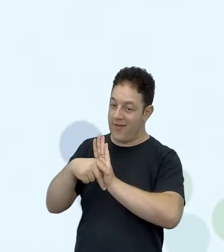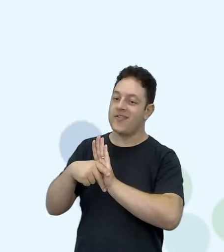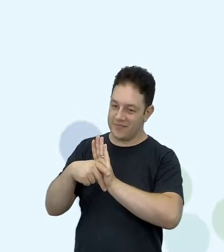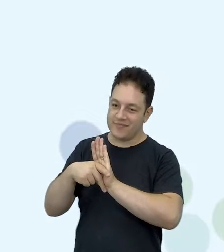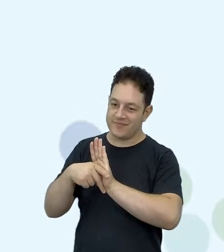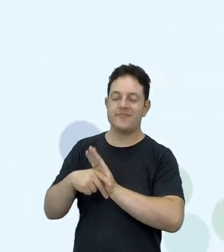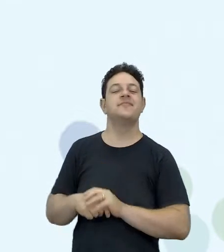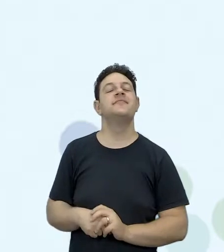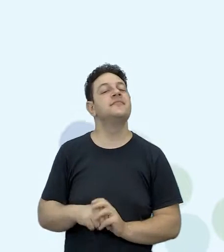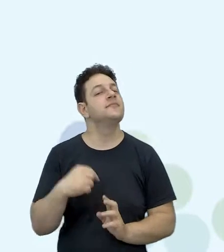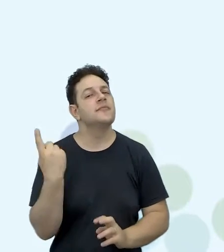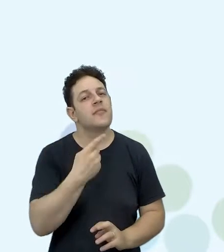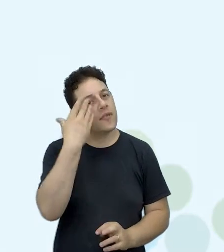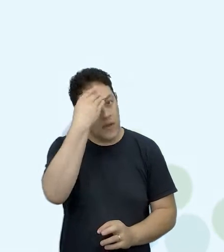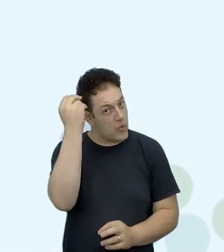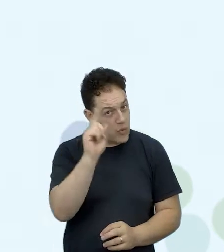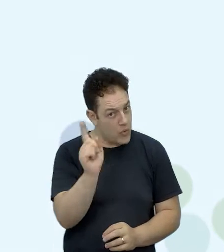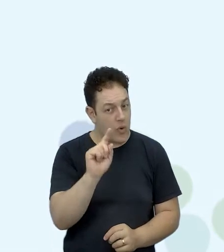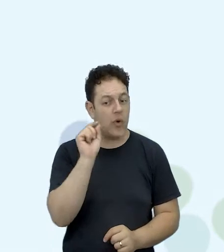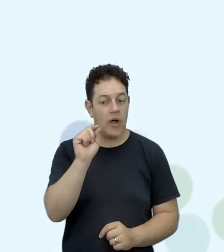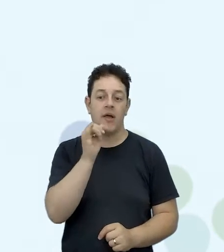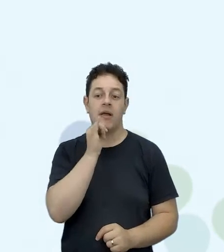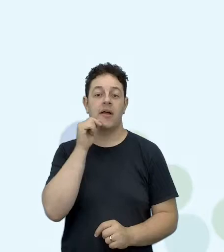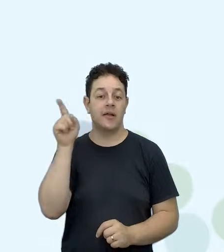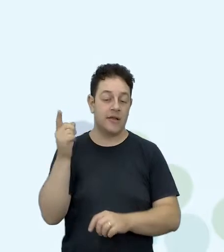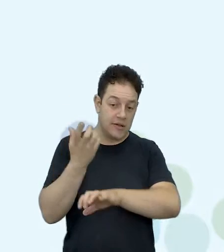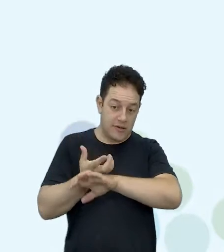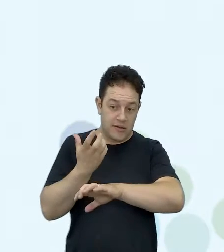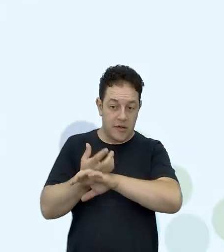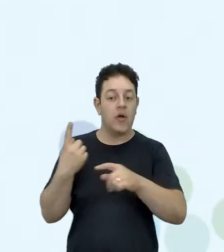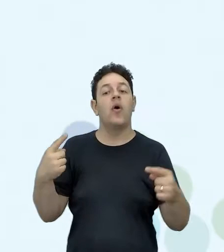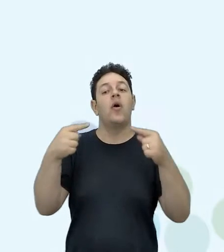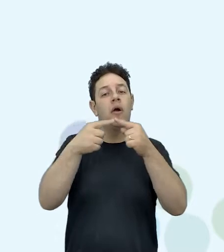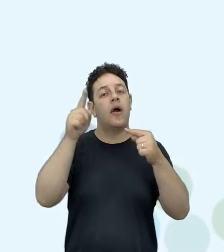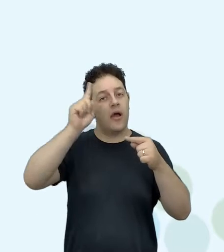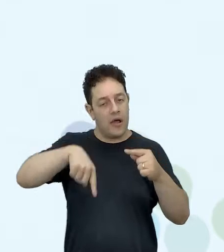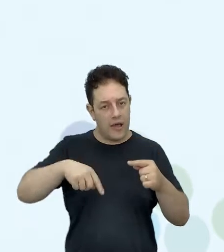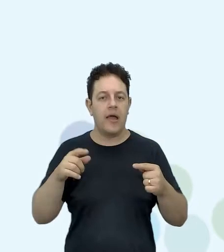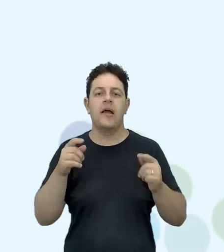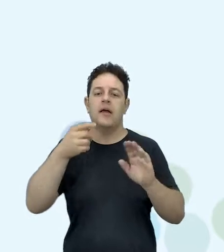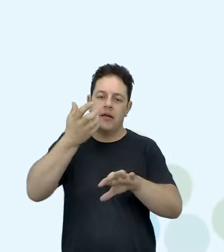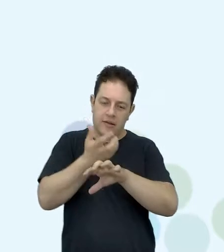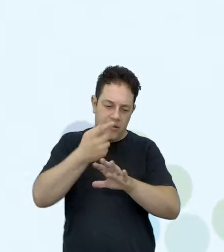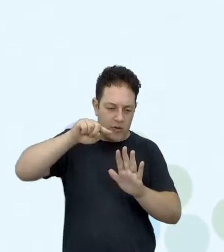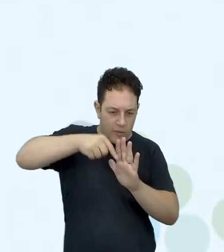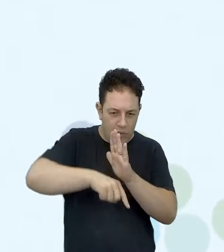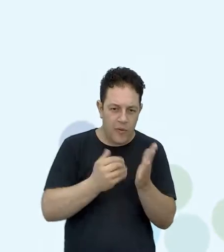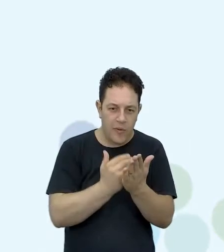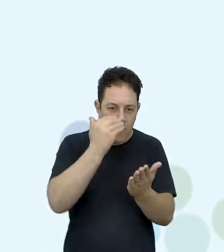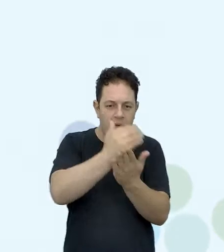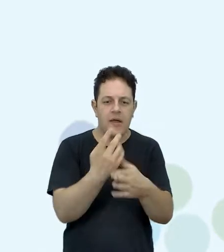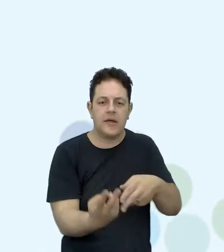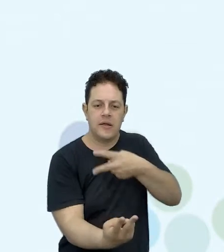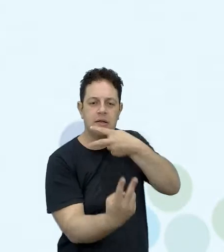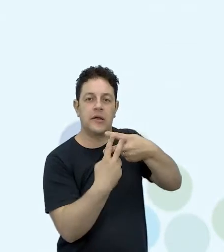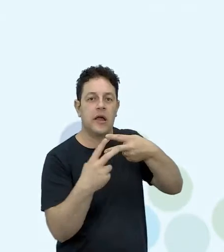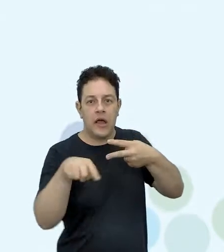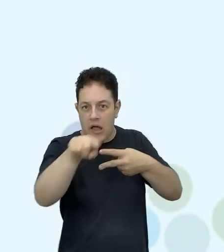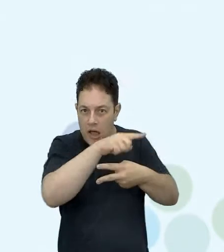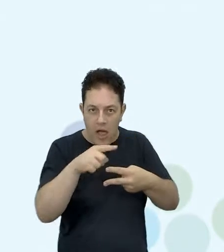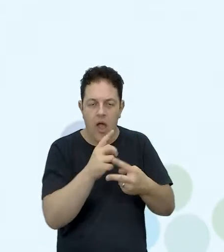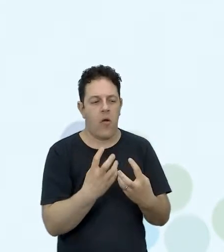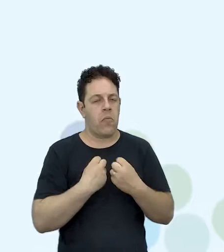A gente também não pode esquecer que esse componente faz parte do aprofundamento hashtag quem divide